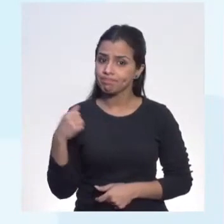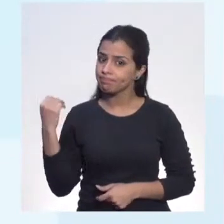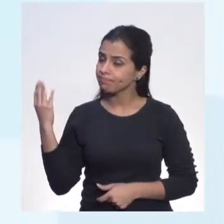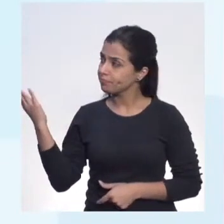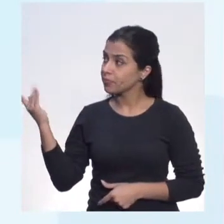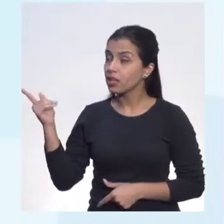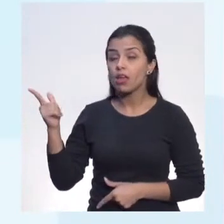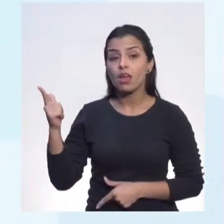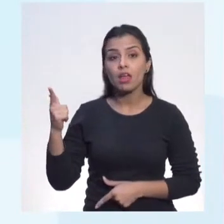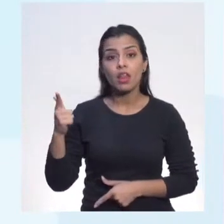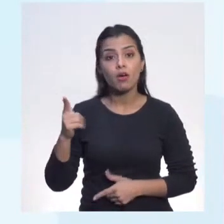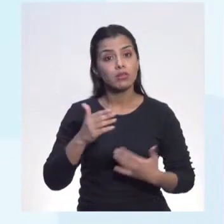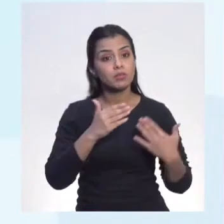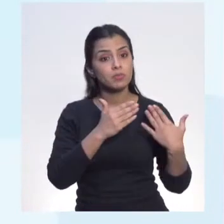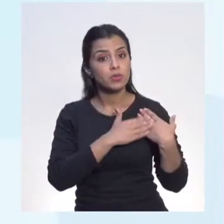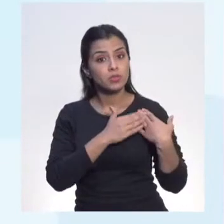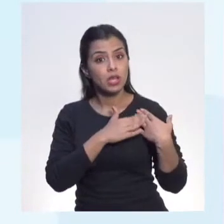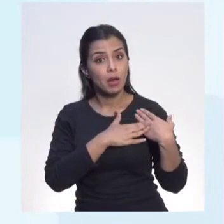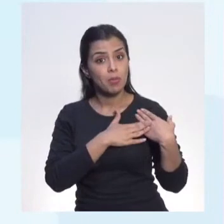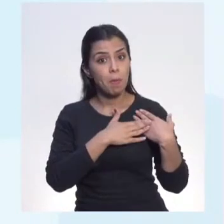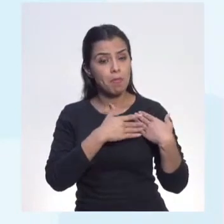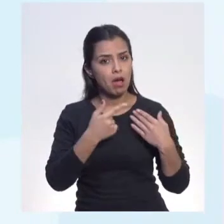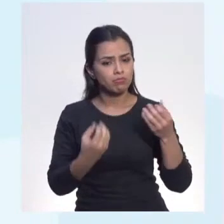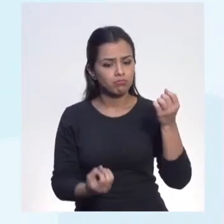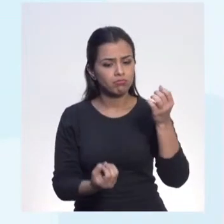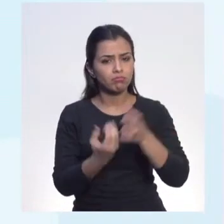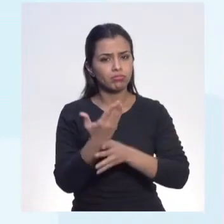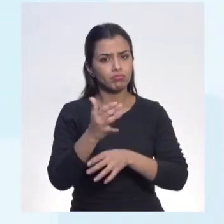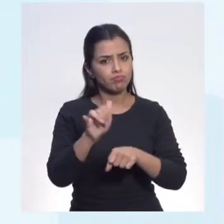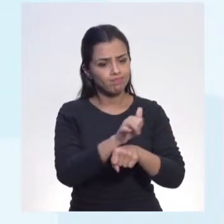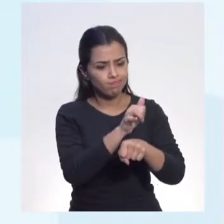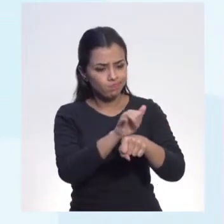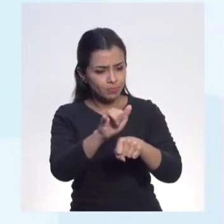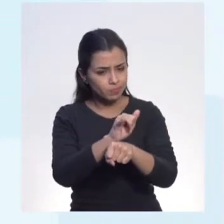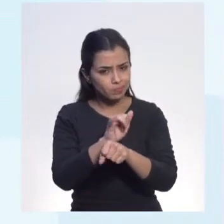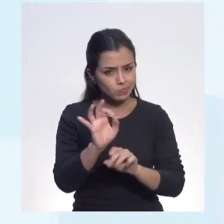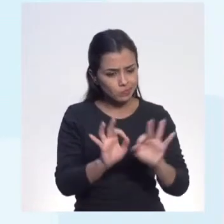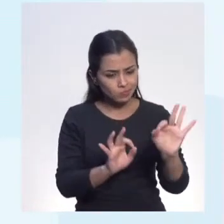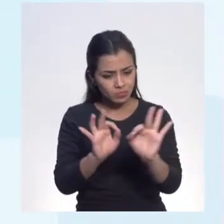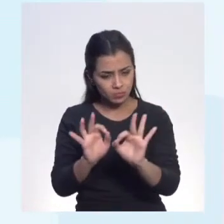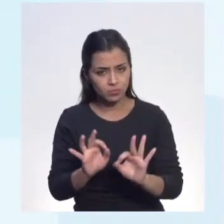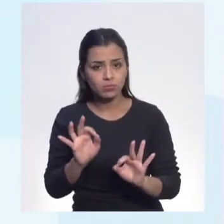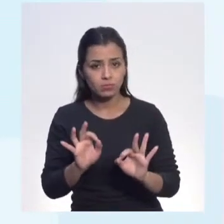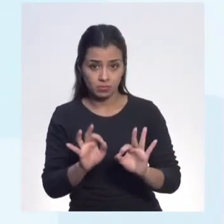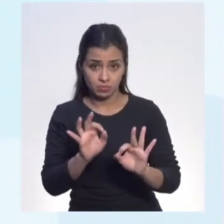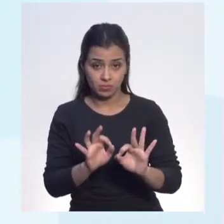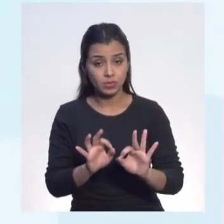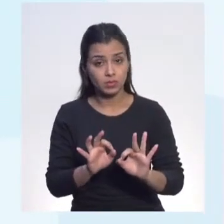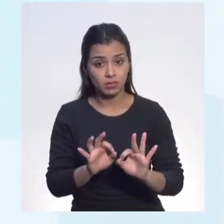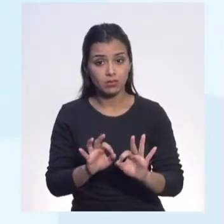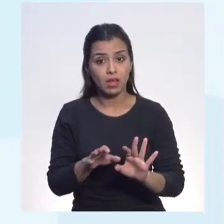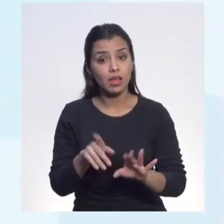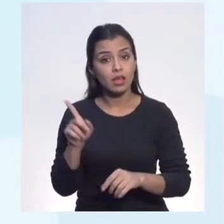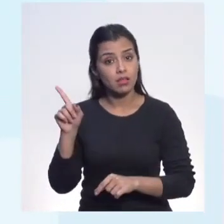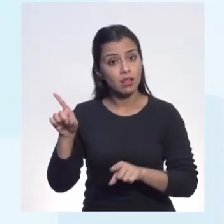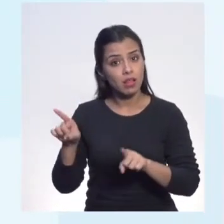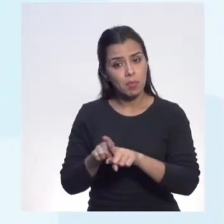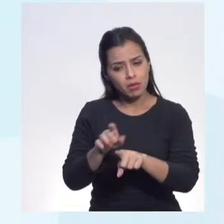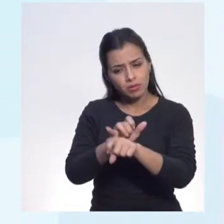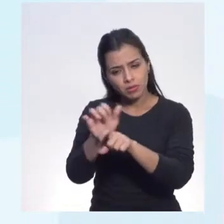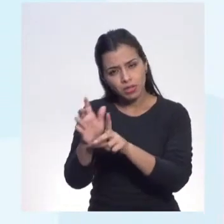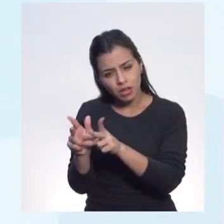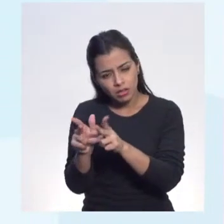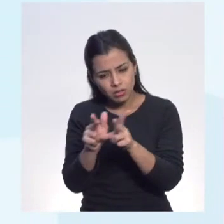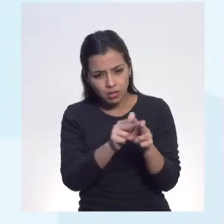fabrico, pela manutenção e até mesmo pela criação de instrumentos musicais. Muitos desses profissionais trabalham também com a customização do